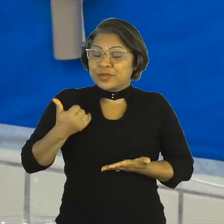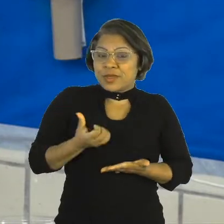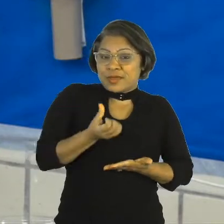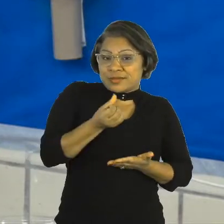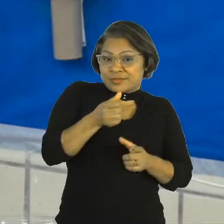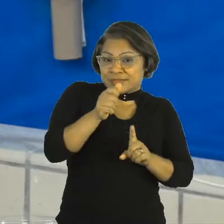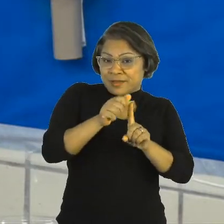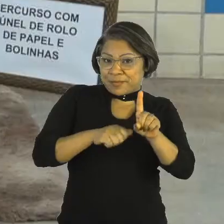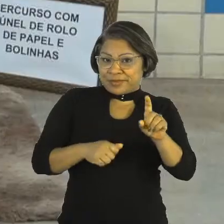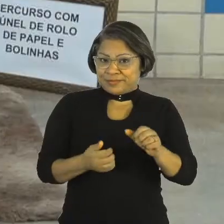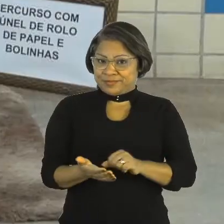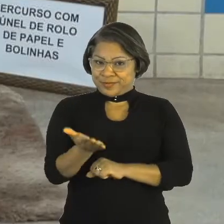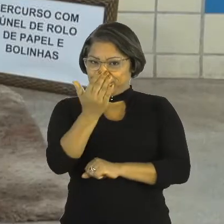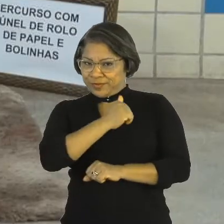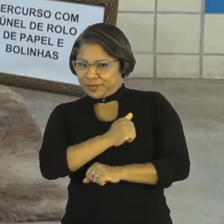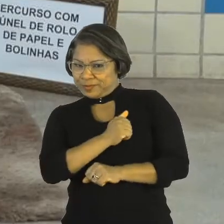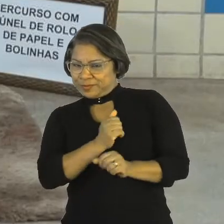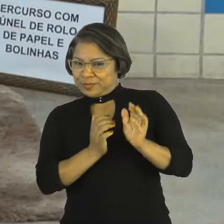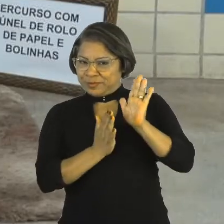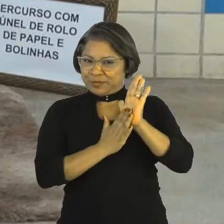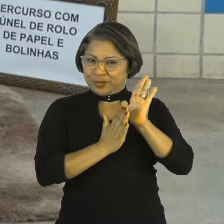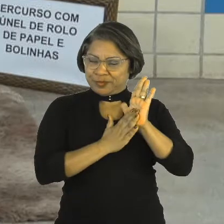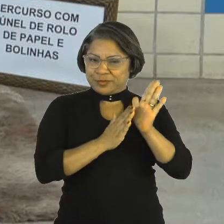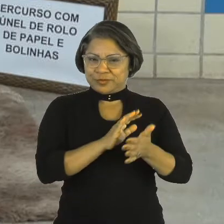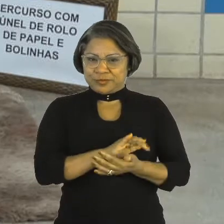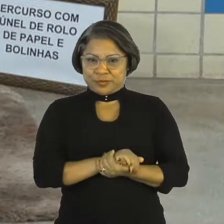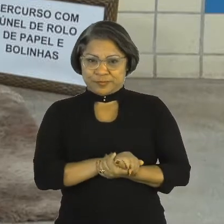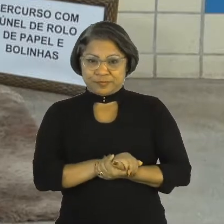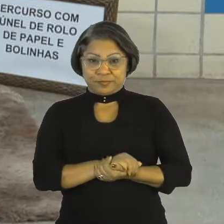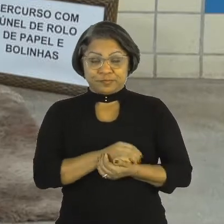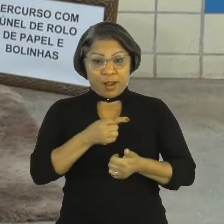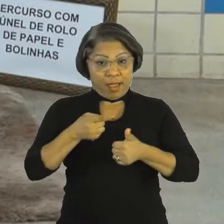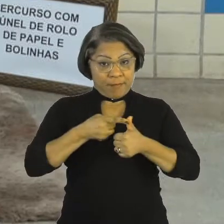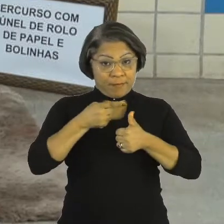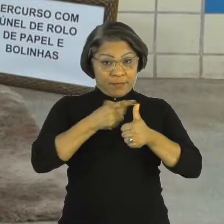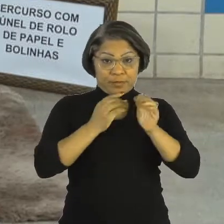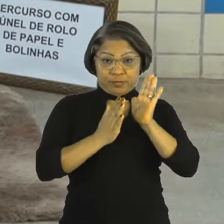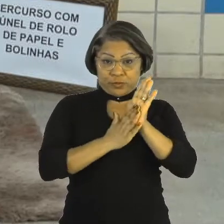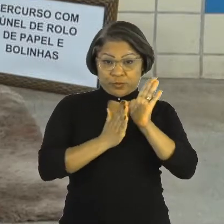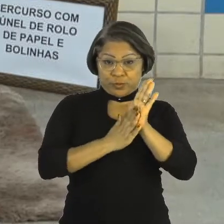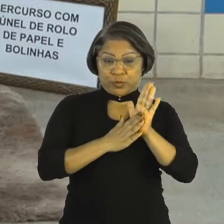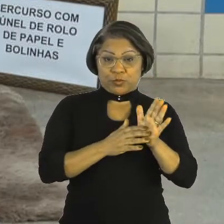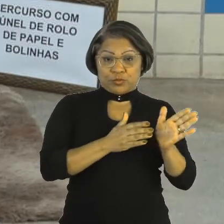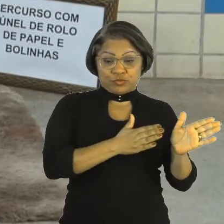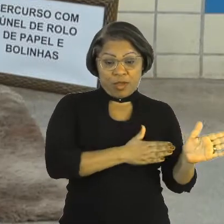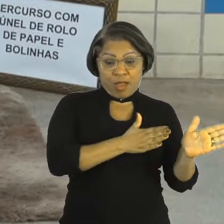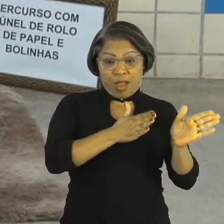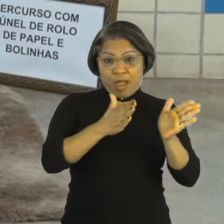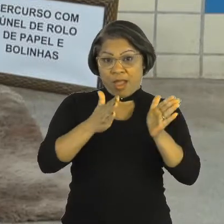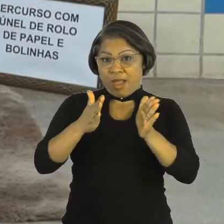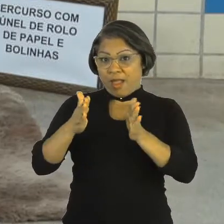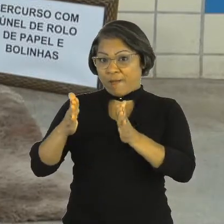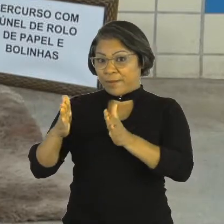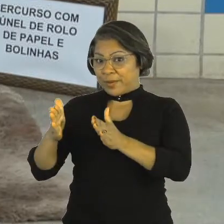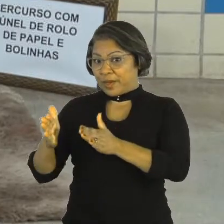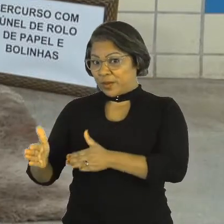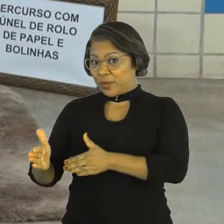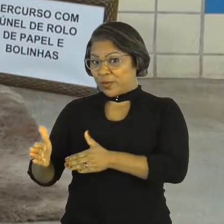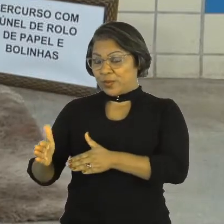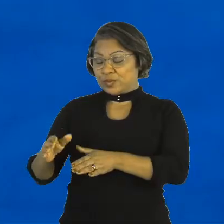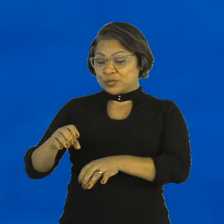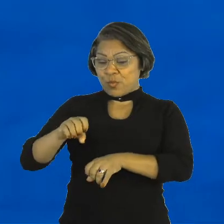nossa proposta? A nossa primeira proposta é um percurso com rolos de papel